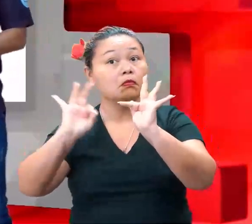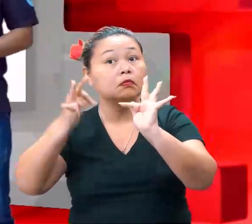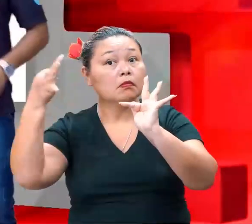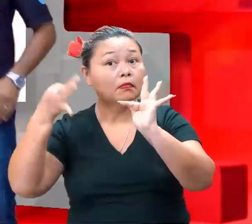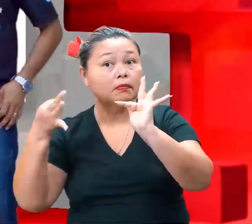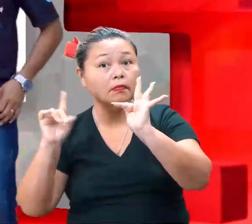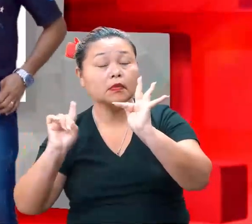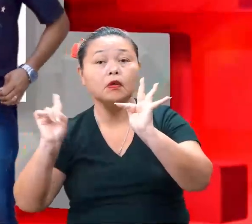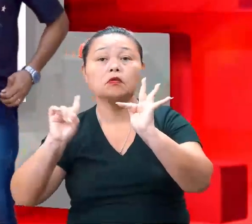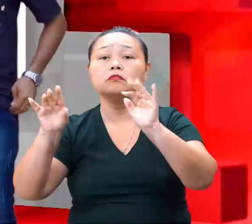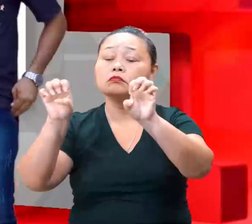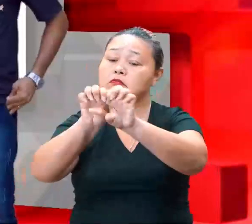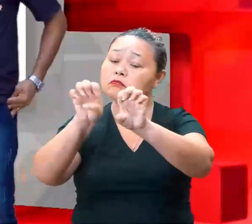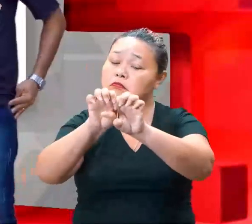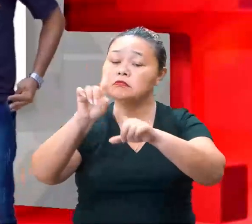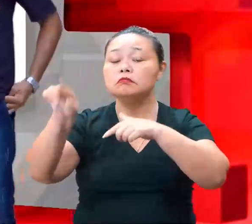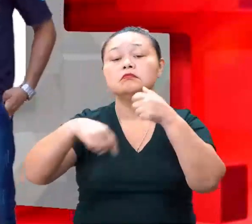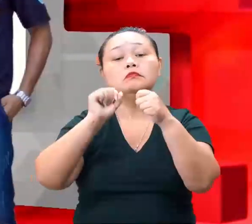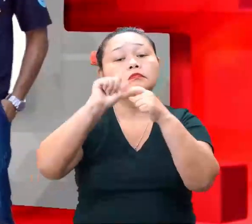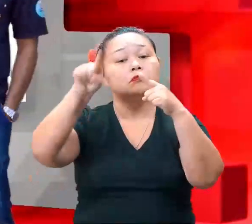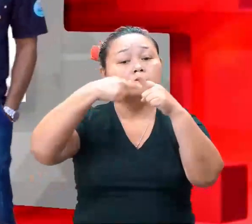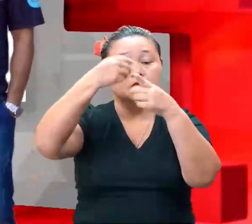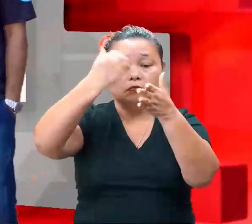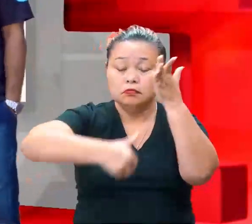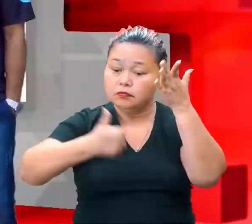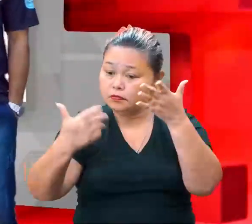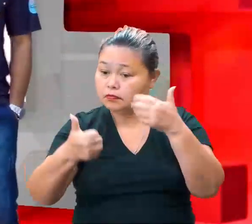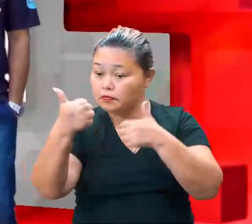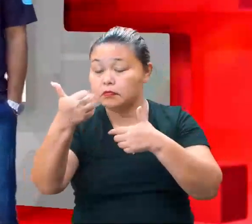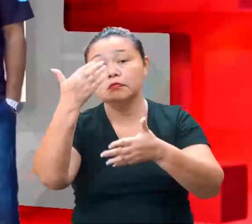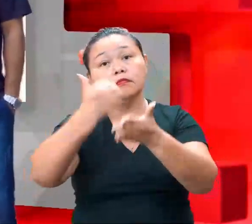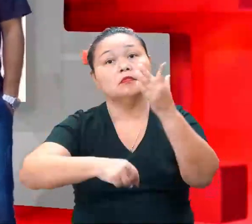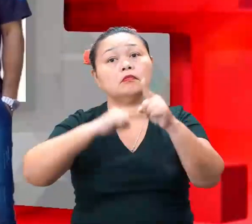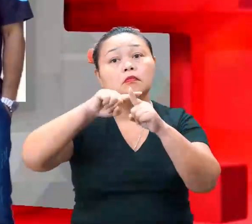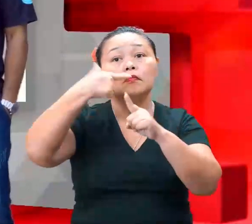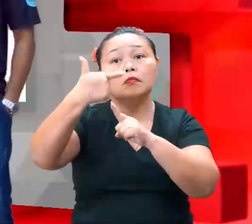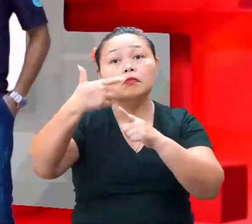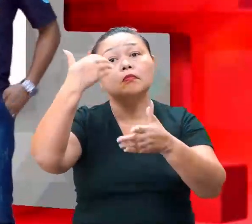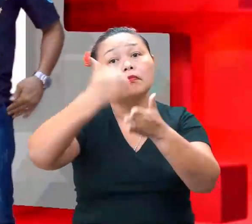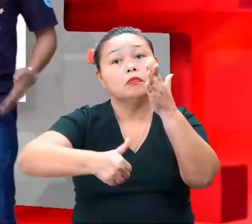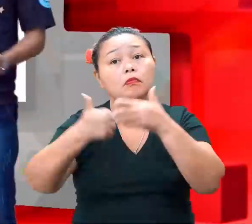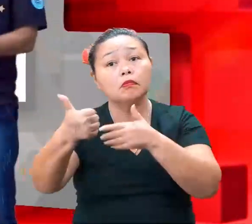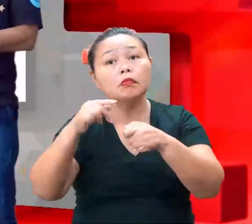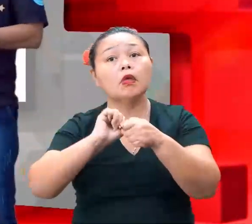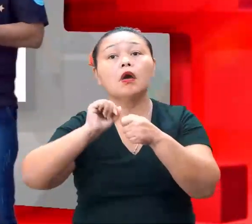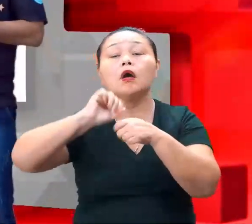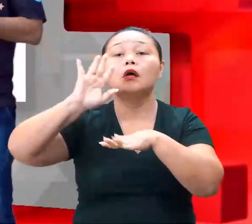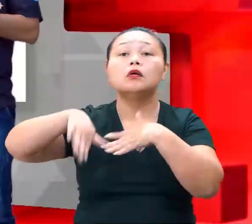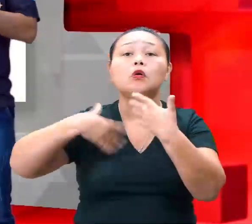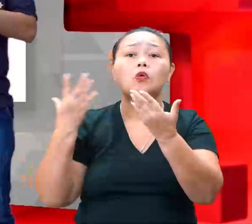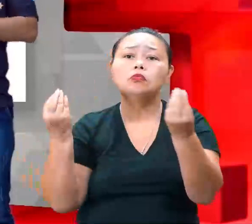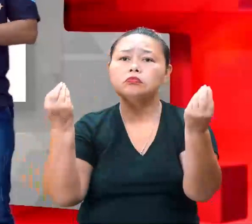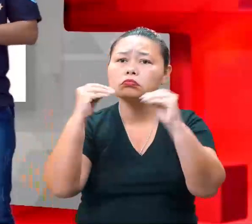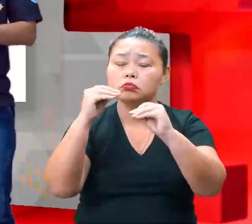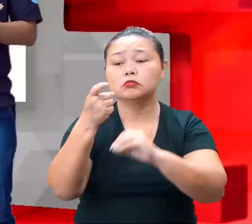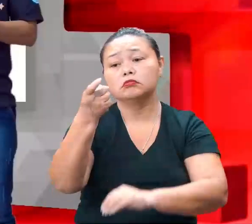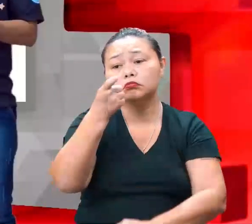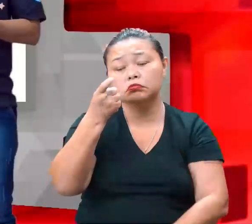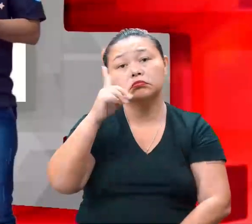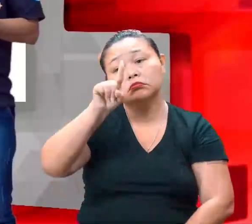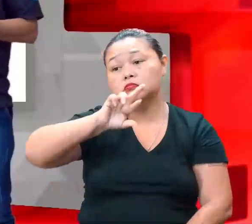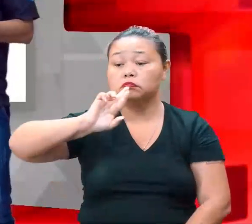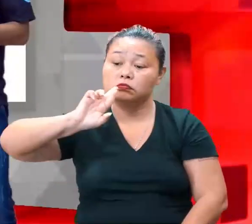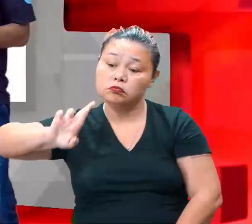equação pode ser multiplicar por 2 e tira 1, multiplicar por 2 e tira 1. Se você colocar valores em X, vai sair